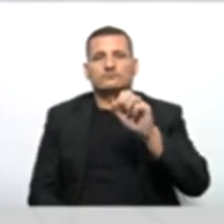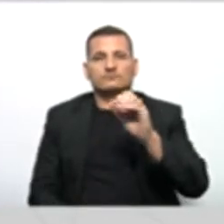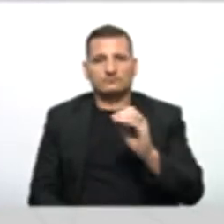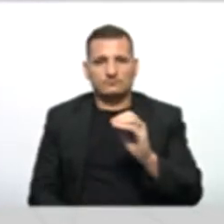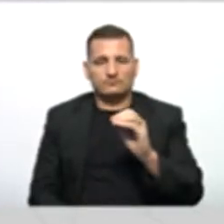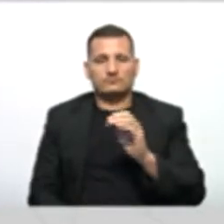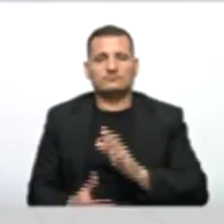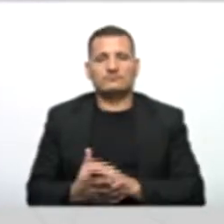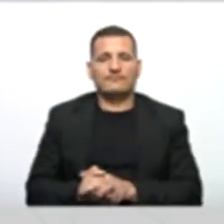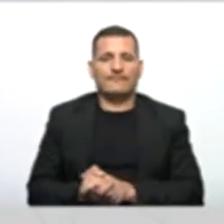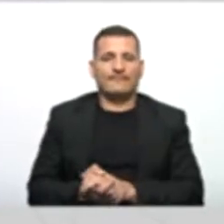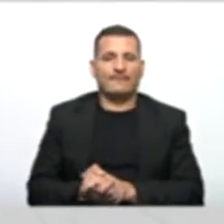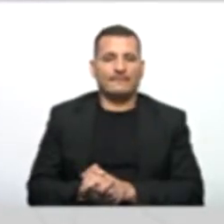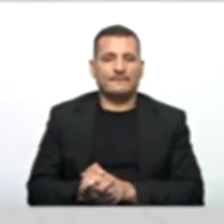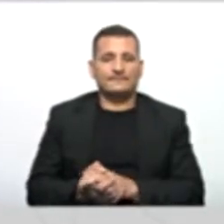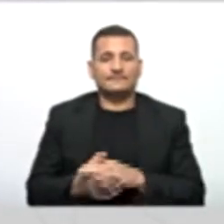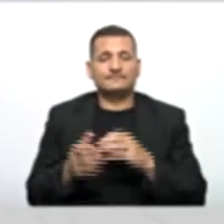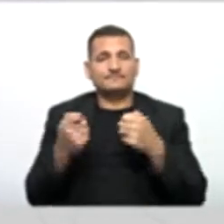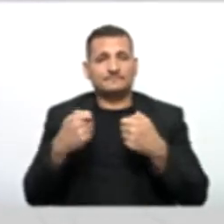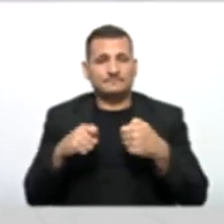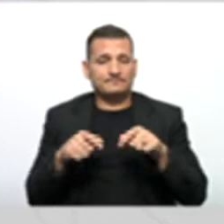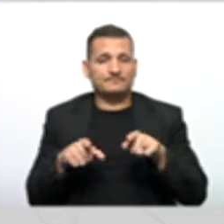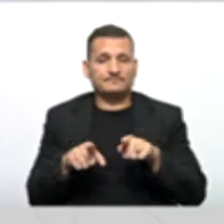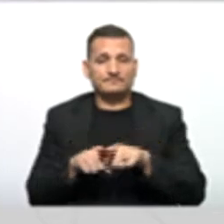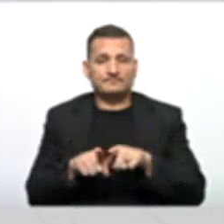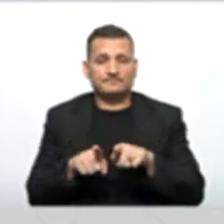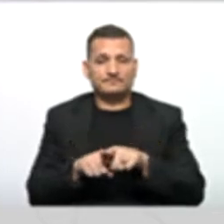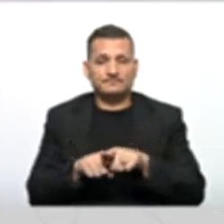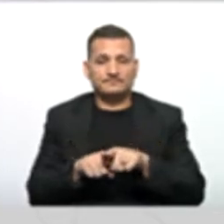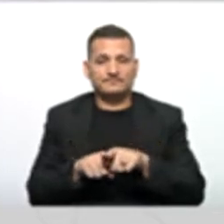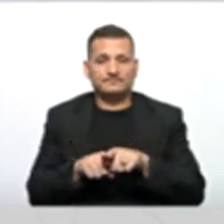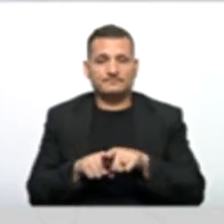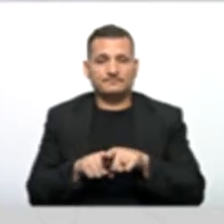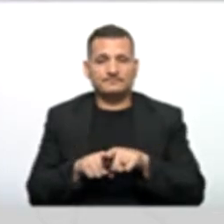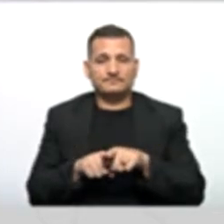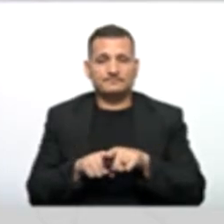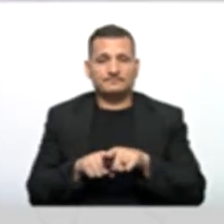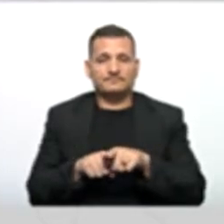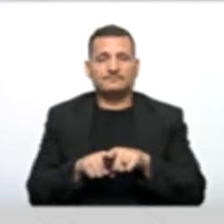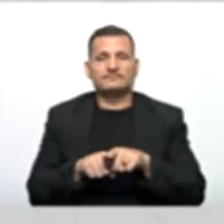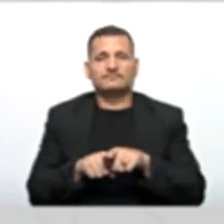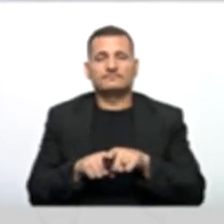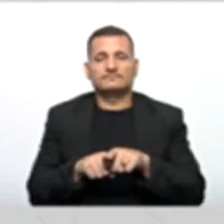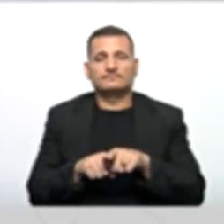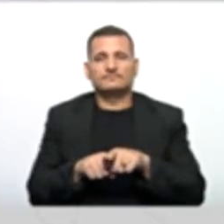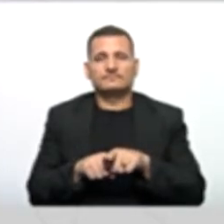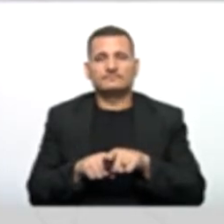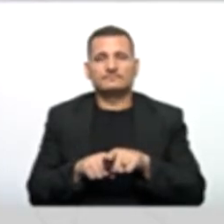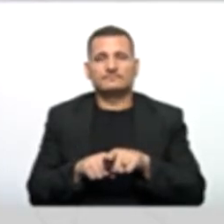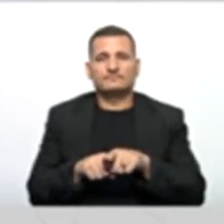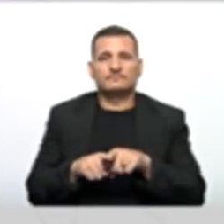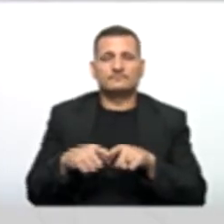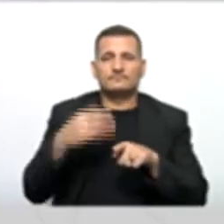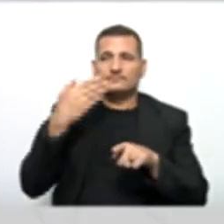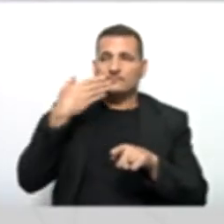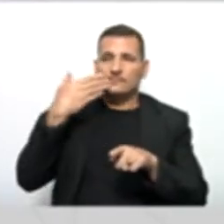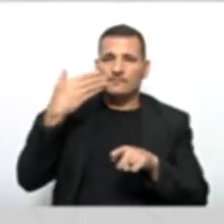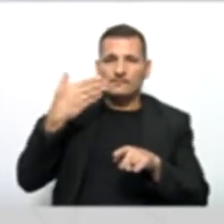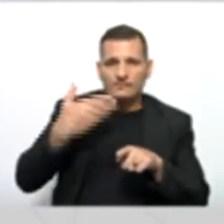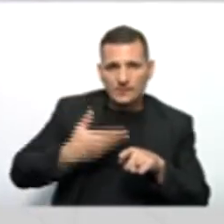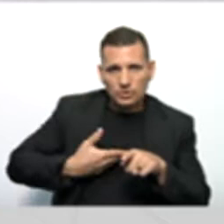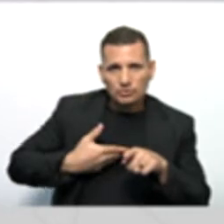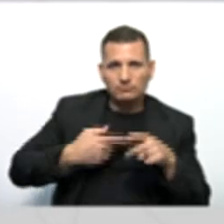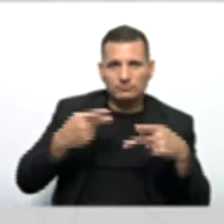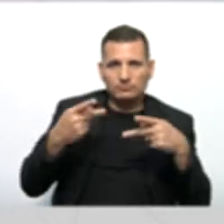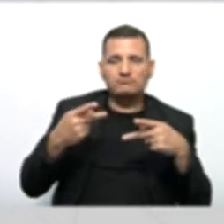minhas tarefas e tem que estar em conformidade com as especificações, ou seja, eu tenho que entregar aquilo que me pediu, certo? Então, o